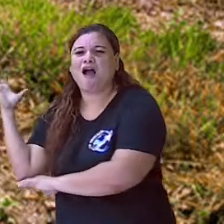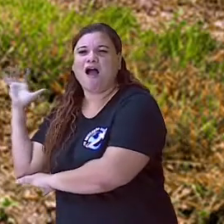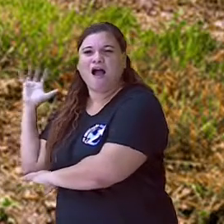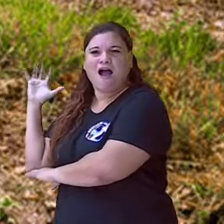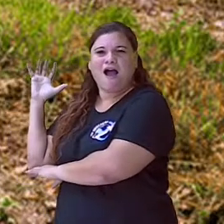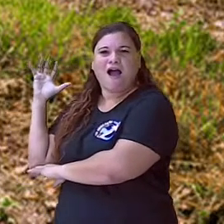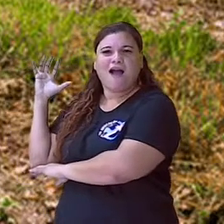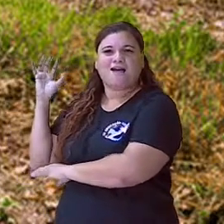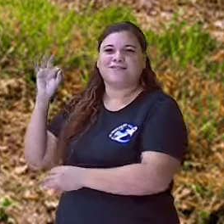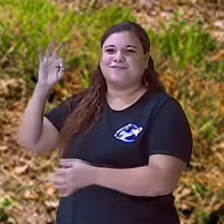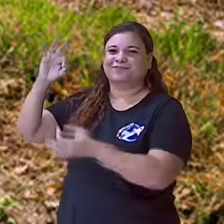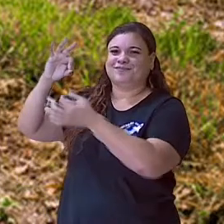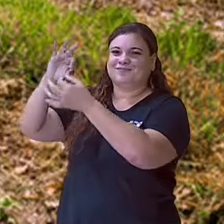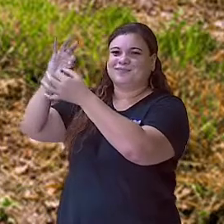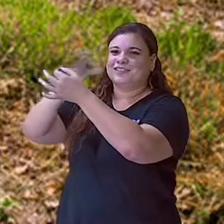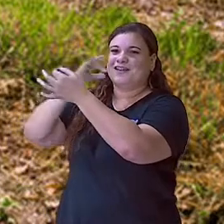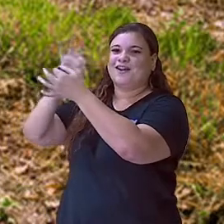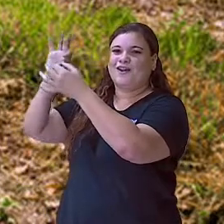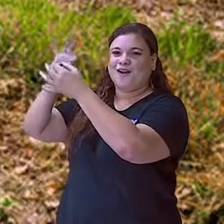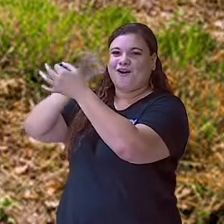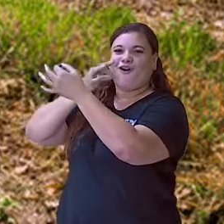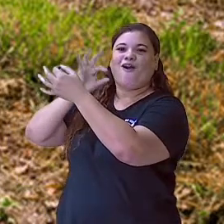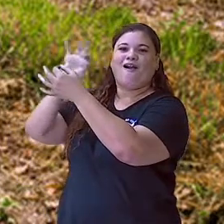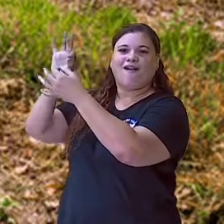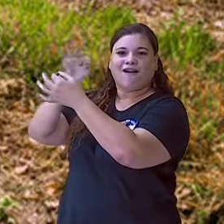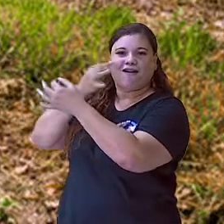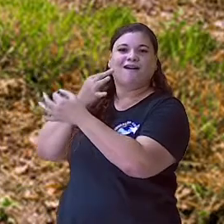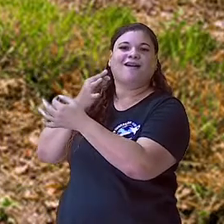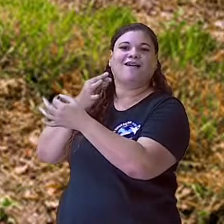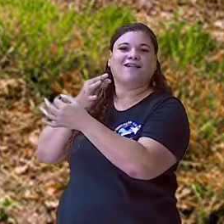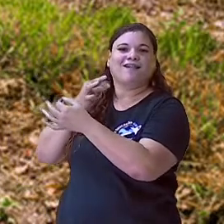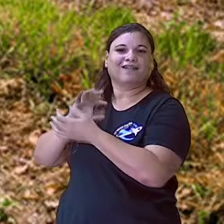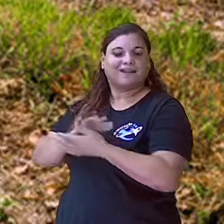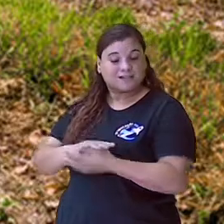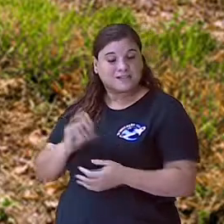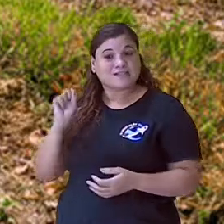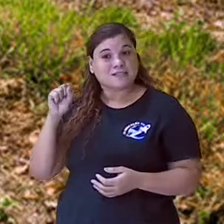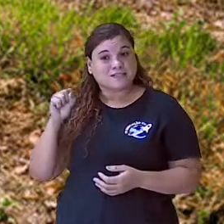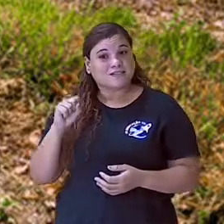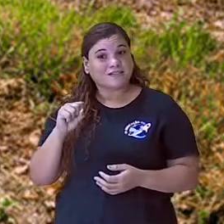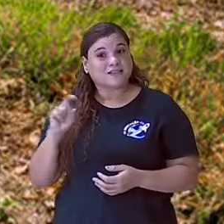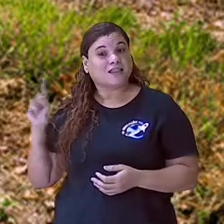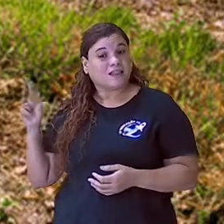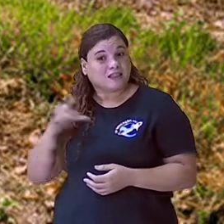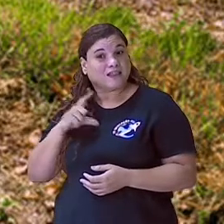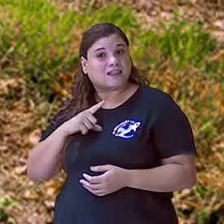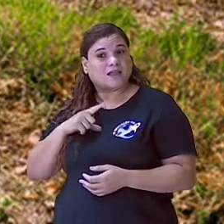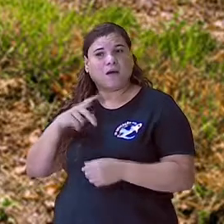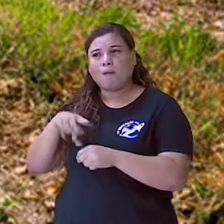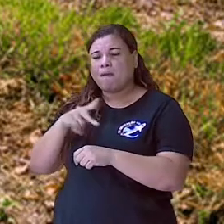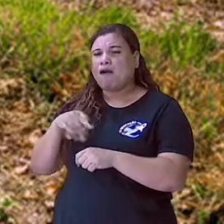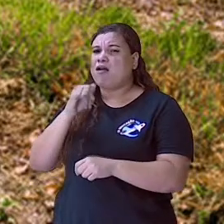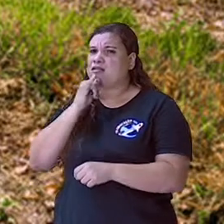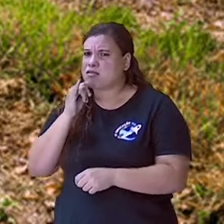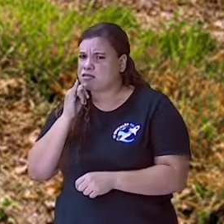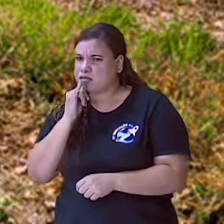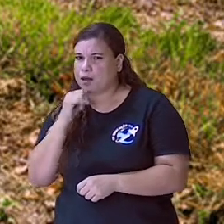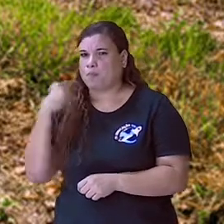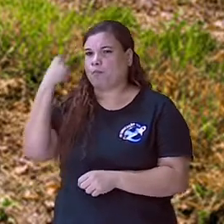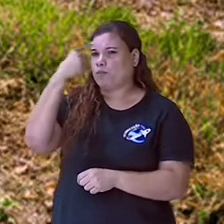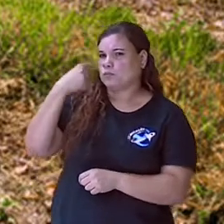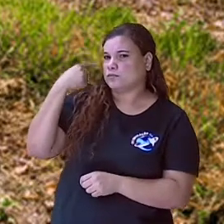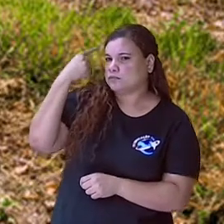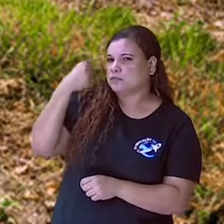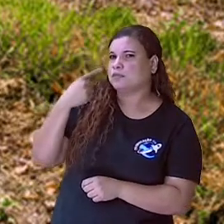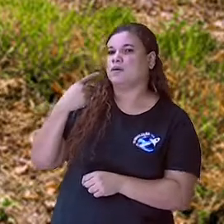nos países como a França, Portugal, não é verdade? Na Espanha, nós temos, e